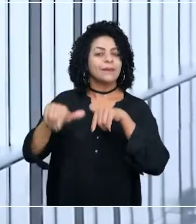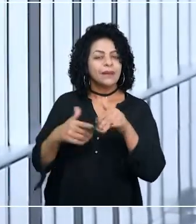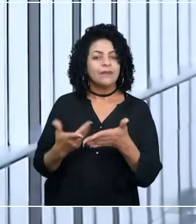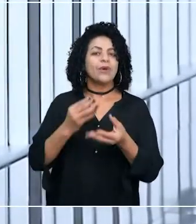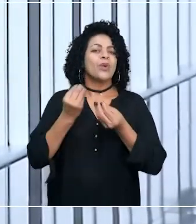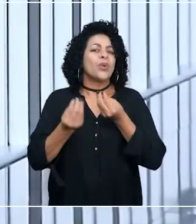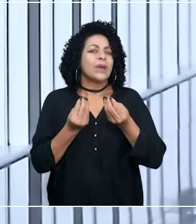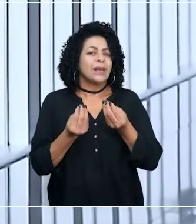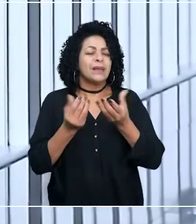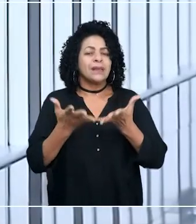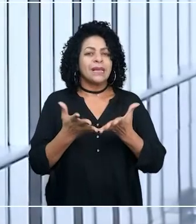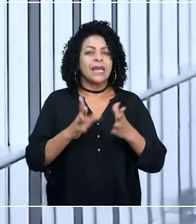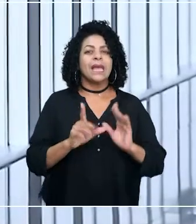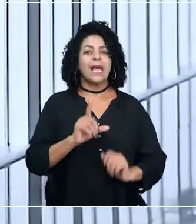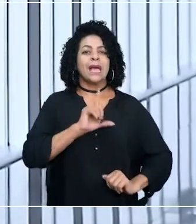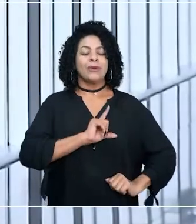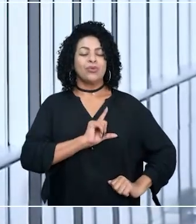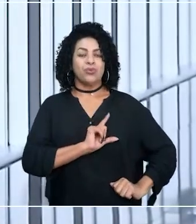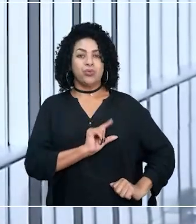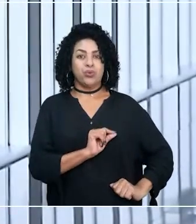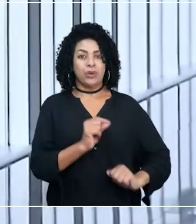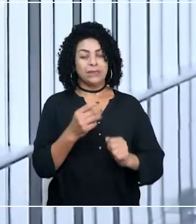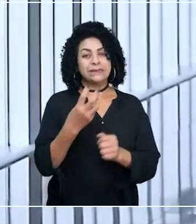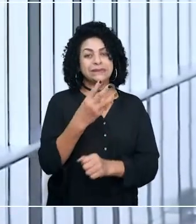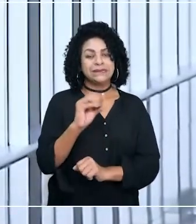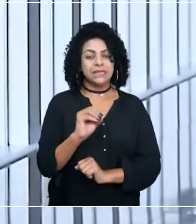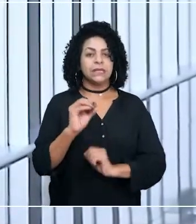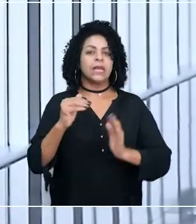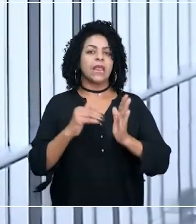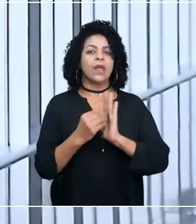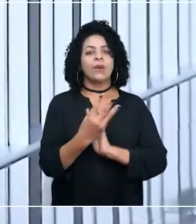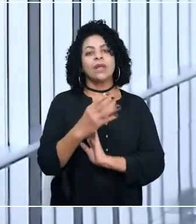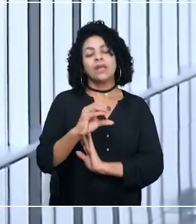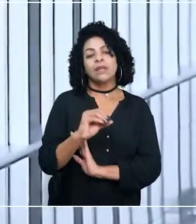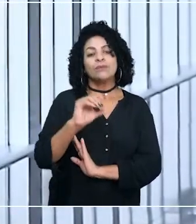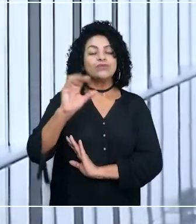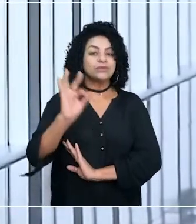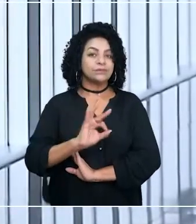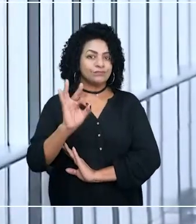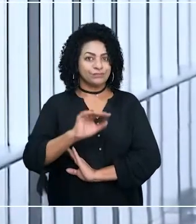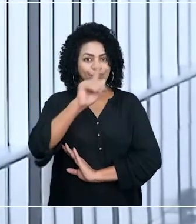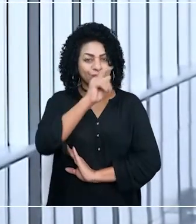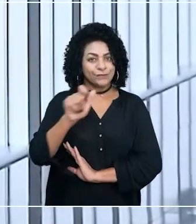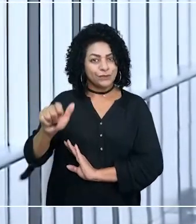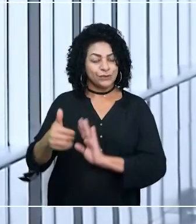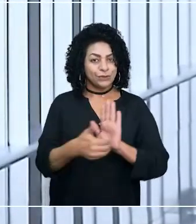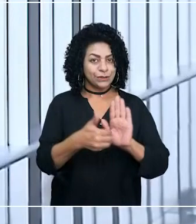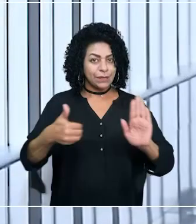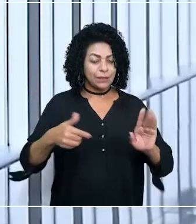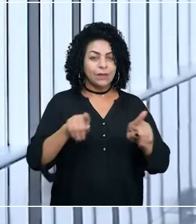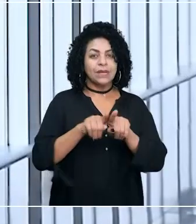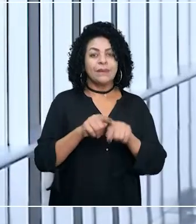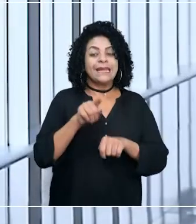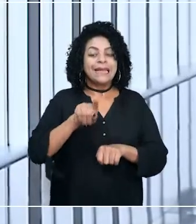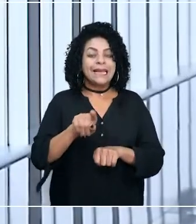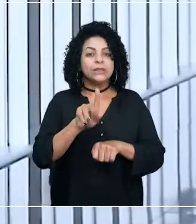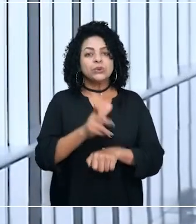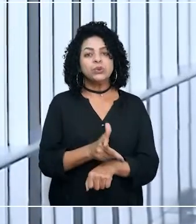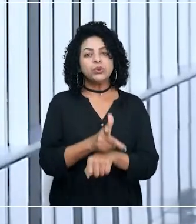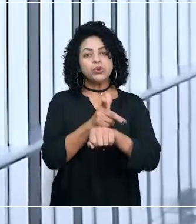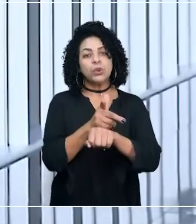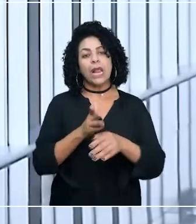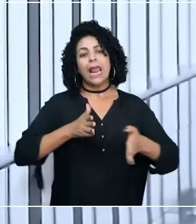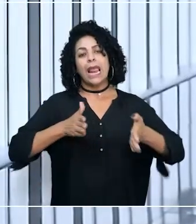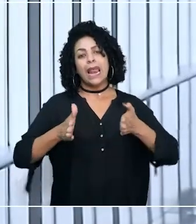microrregião alegou que a medida reduziu de 30 a 40% a remuneração dos trabalhadores eles haviam permanecido em